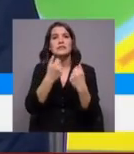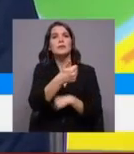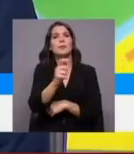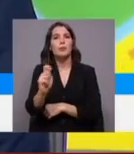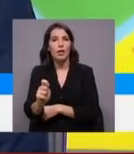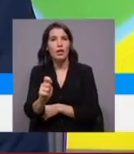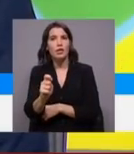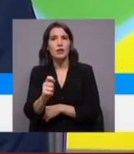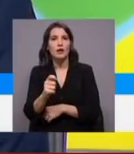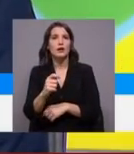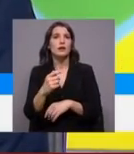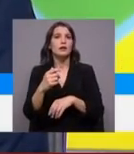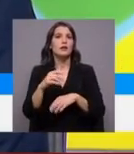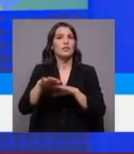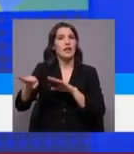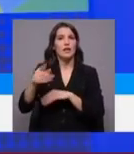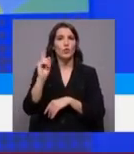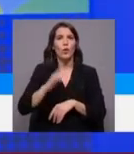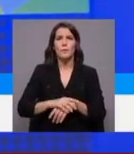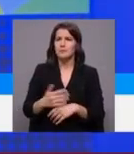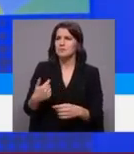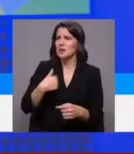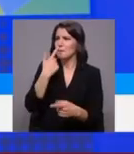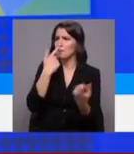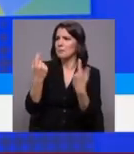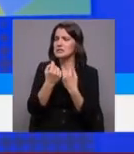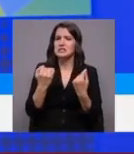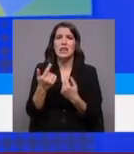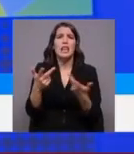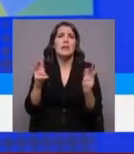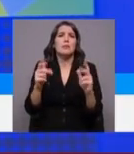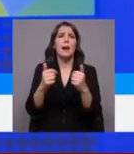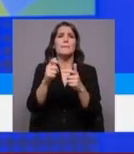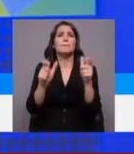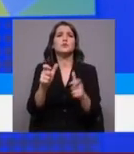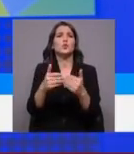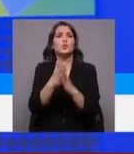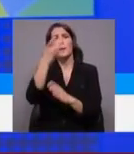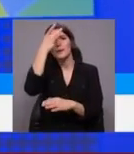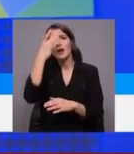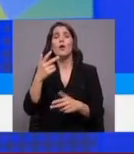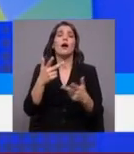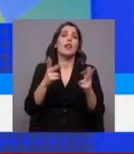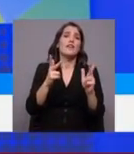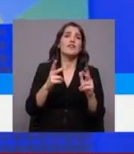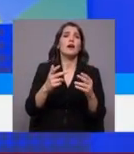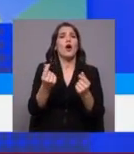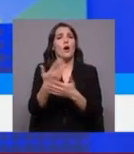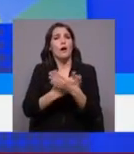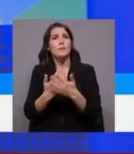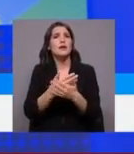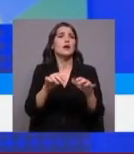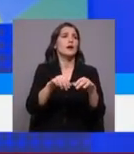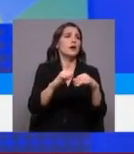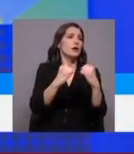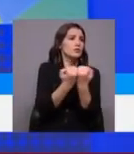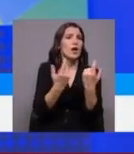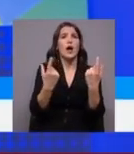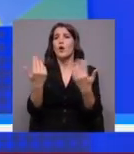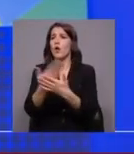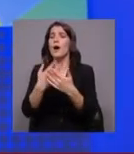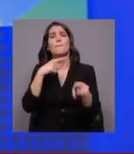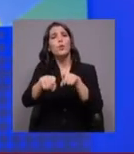que o bloco Esquerda do que e não não somos perfeitos que os liberais que em todos os países são liberais na economia São Lembranças a sociedade então agora essa